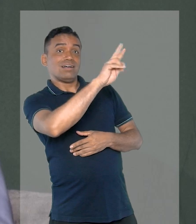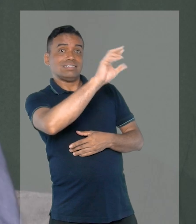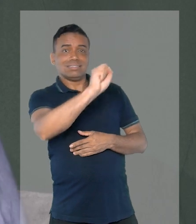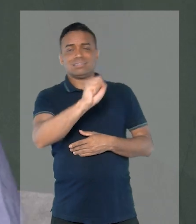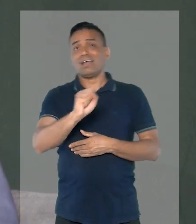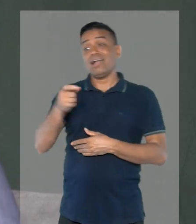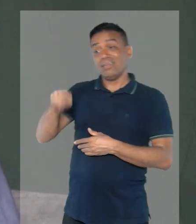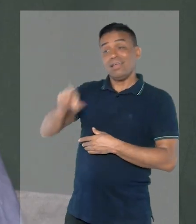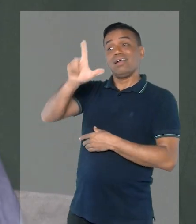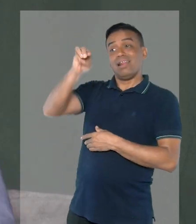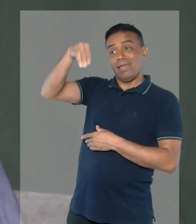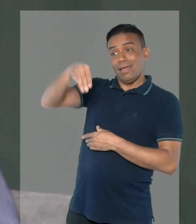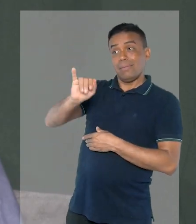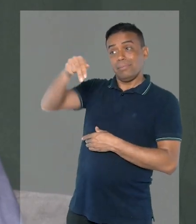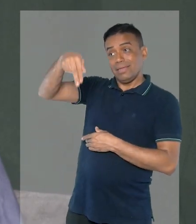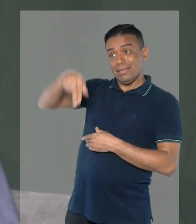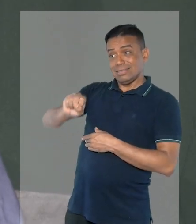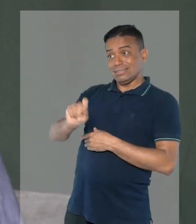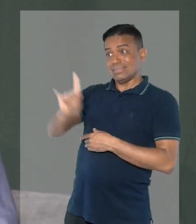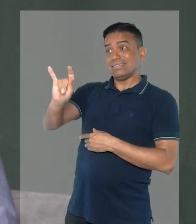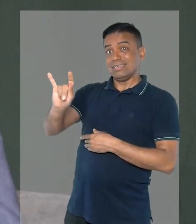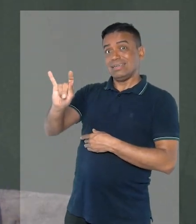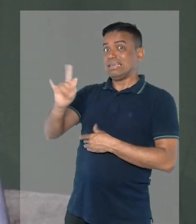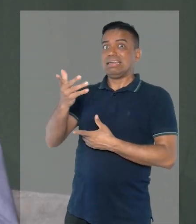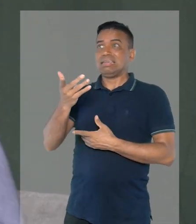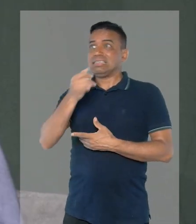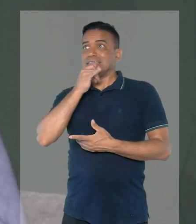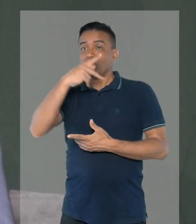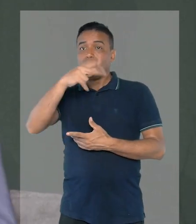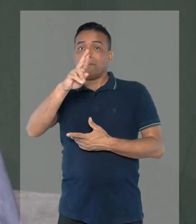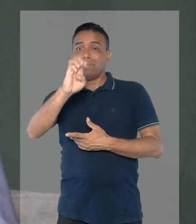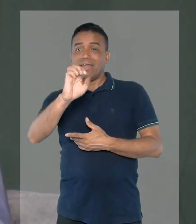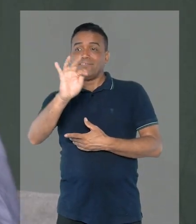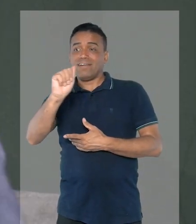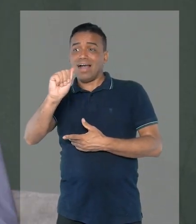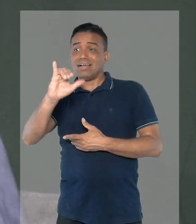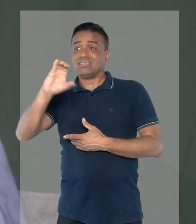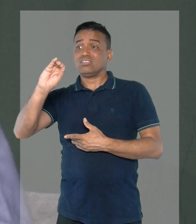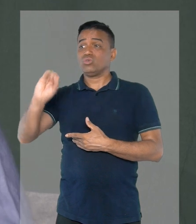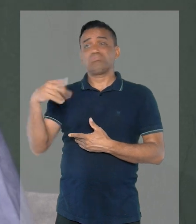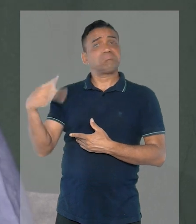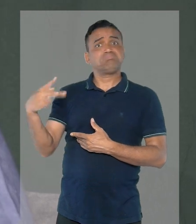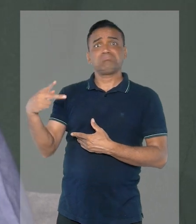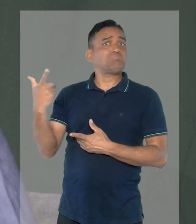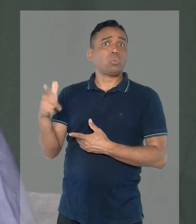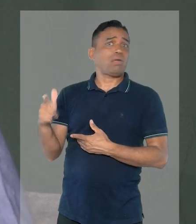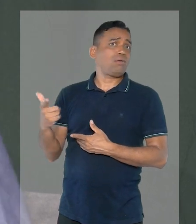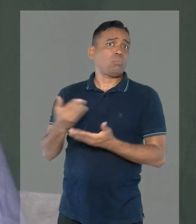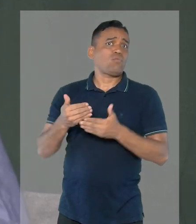tá, vou de novo fazer a autoconsciência do autor. Mas não tem esse prefácio, como que eu vou começar a fazer isso?